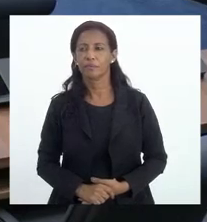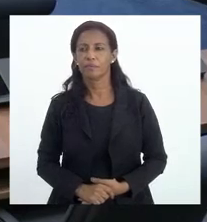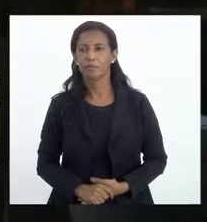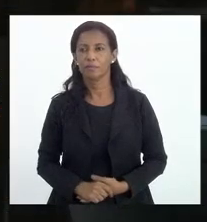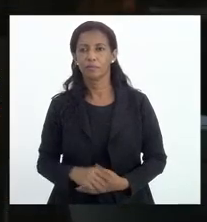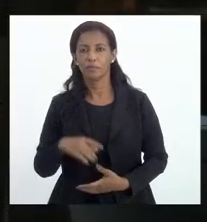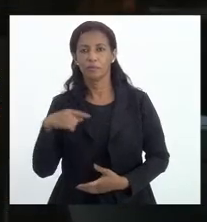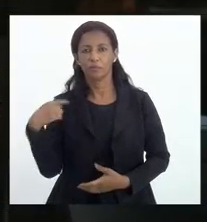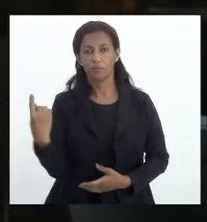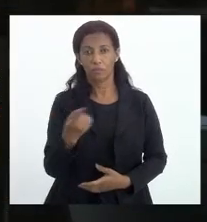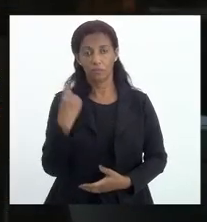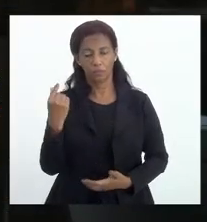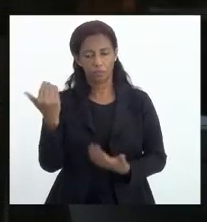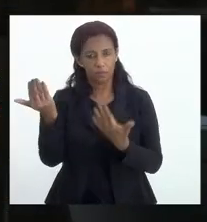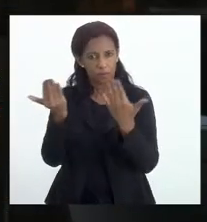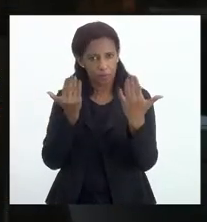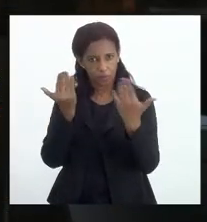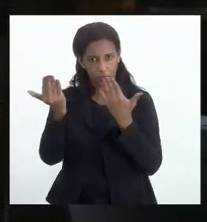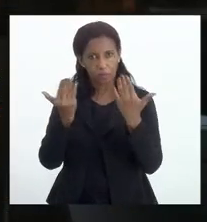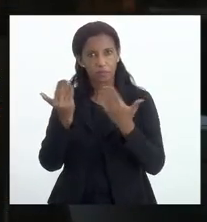essa comparação, como eu havia dito,